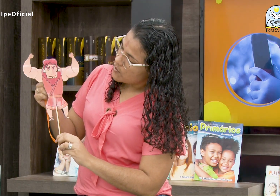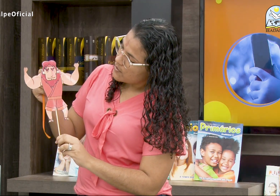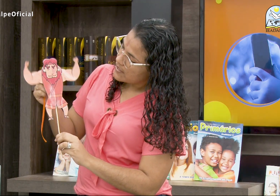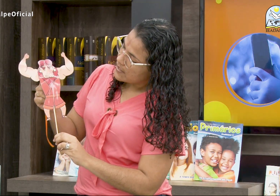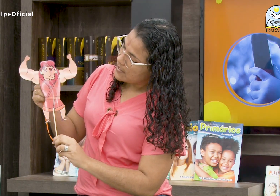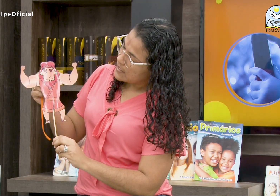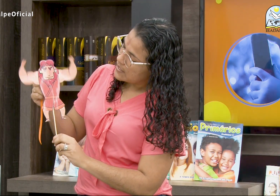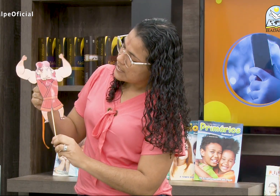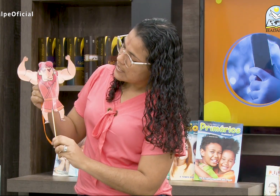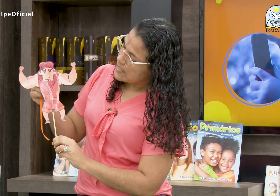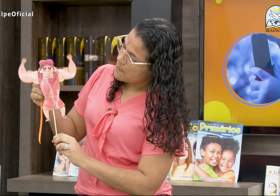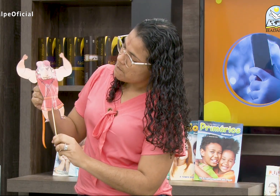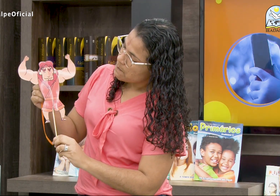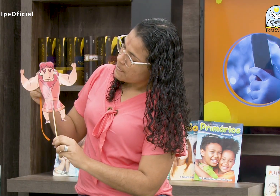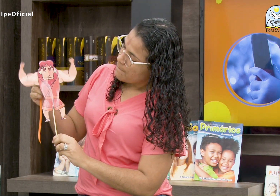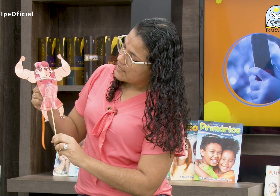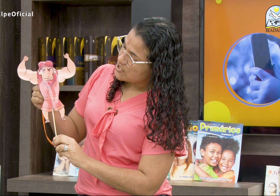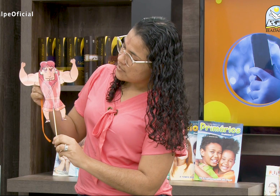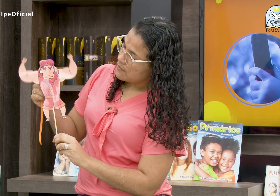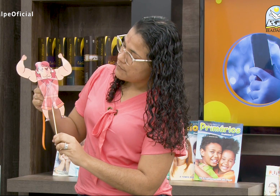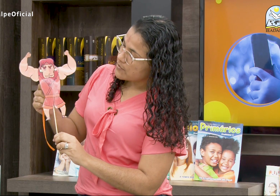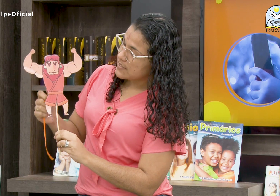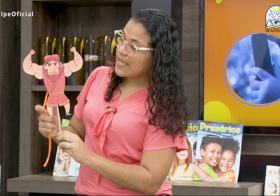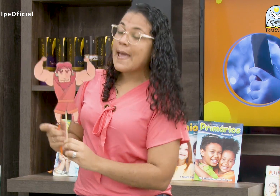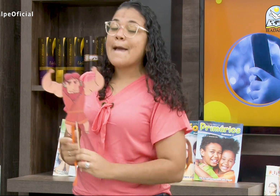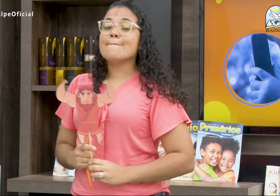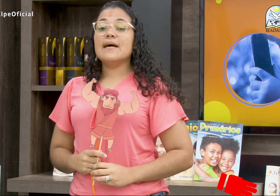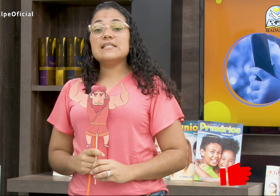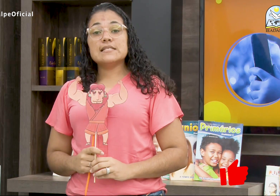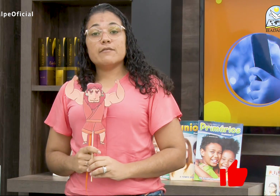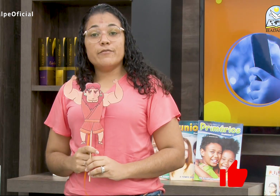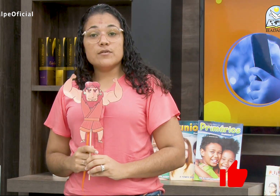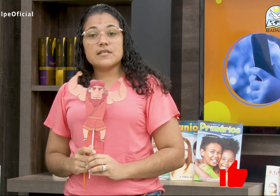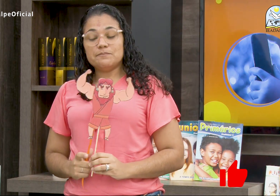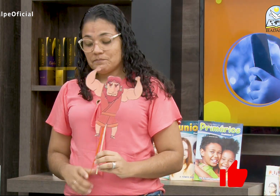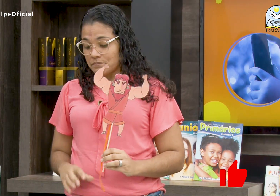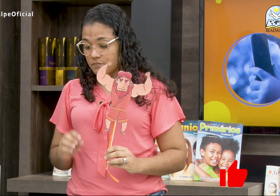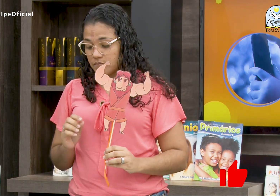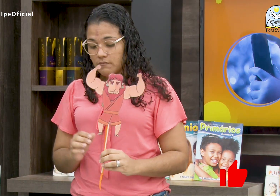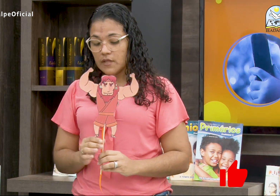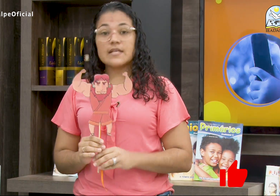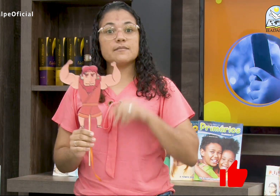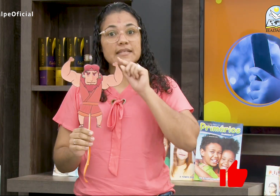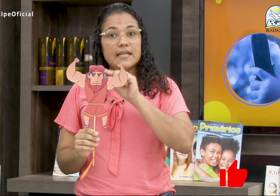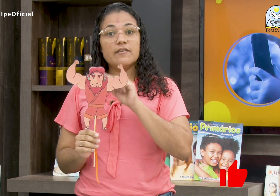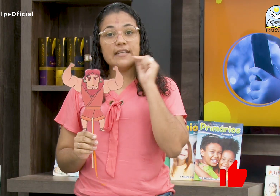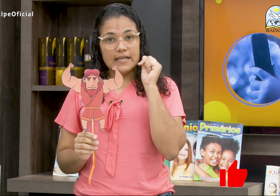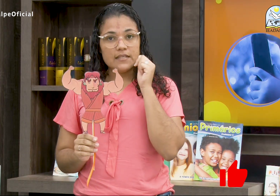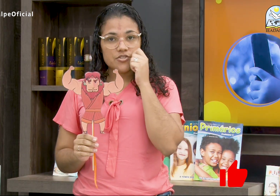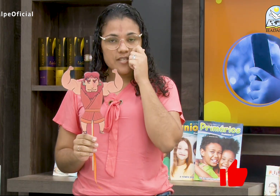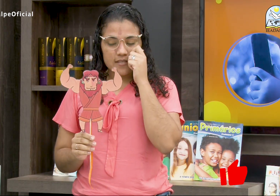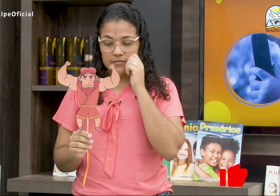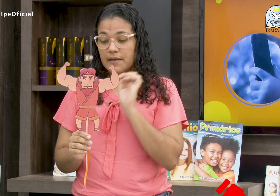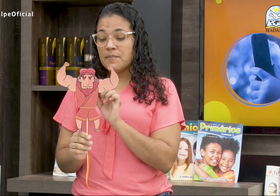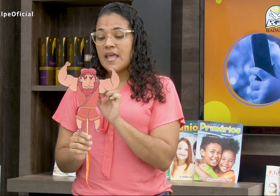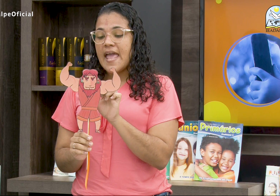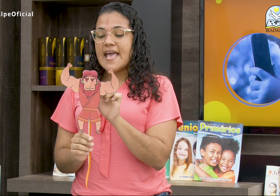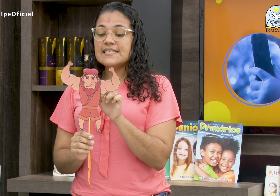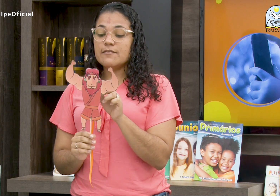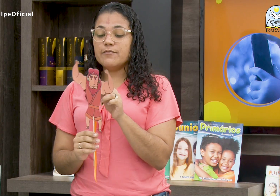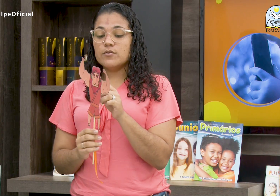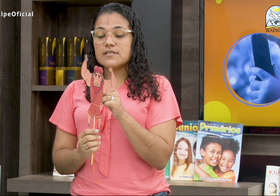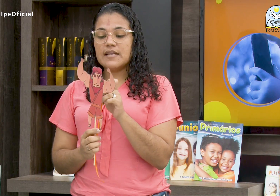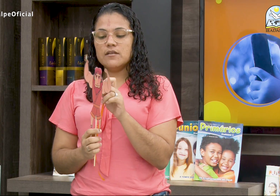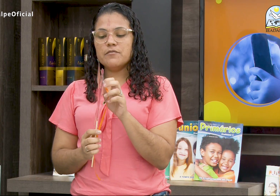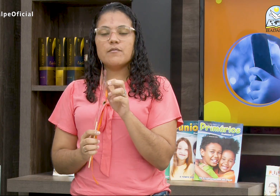conhece como aquele que tinha bastante força, né? Mas essa força, esse material vai estar lá na descrição, tá?